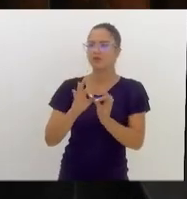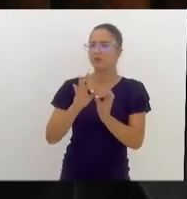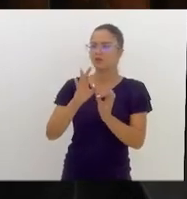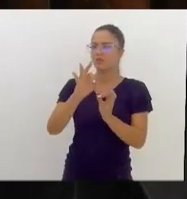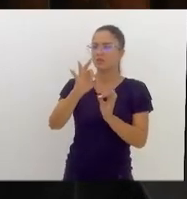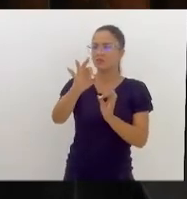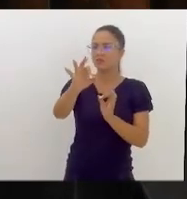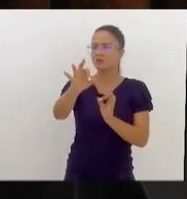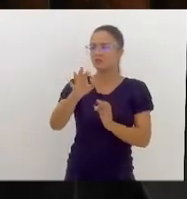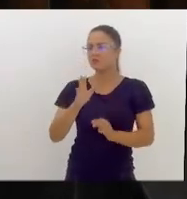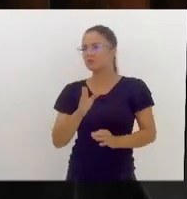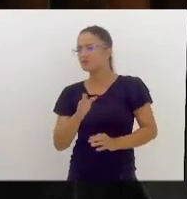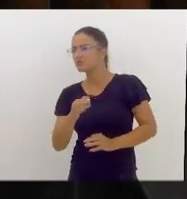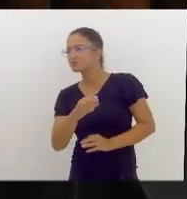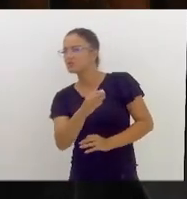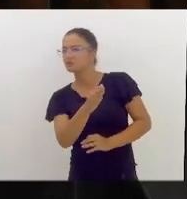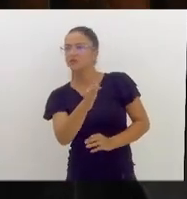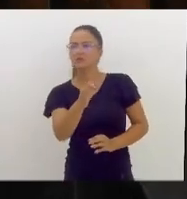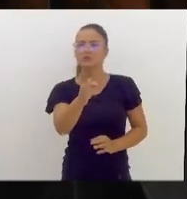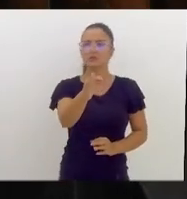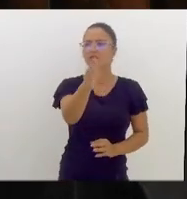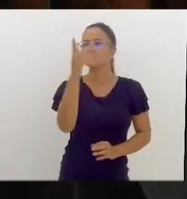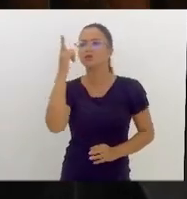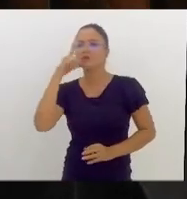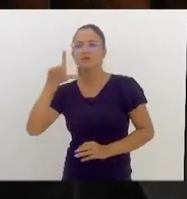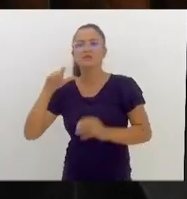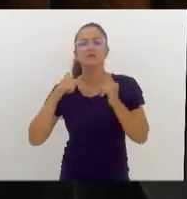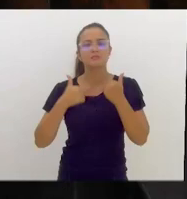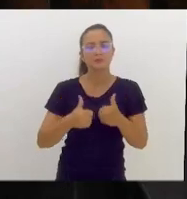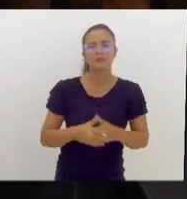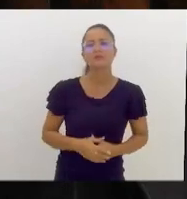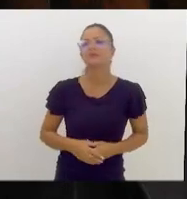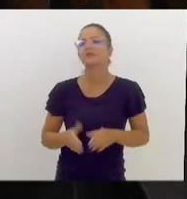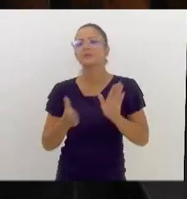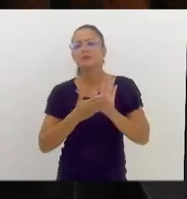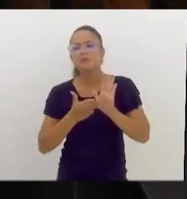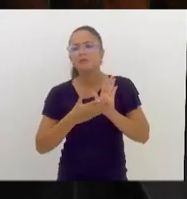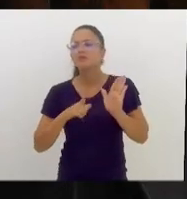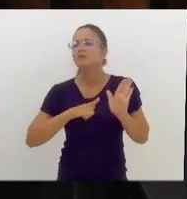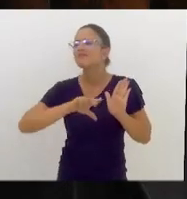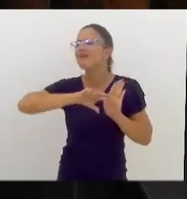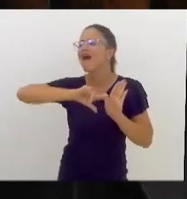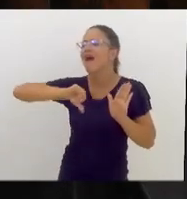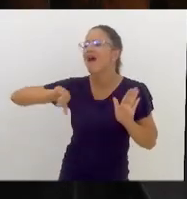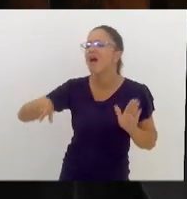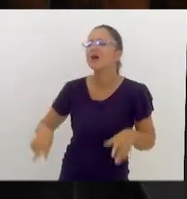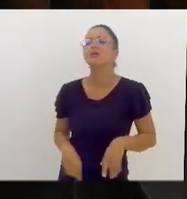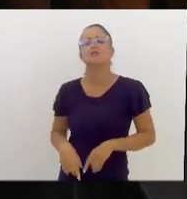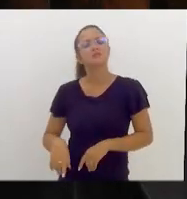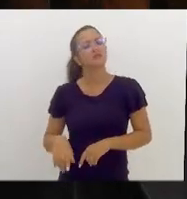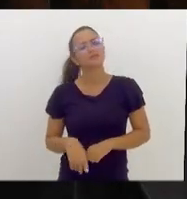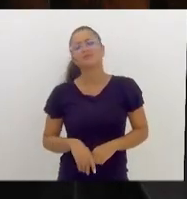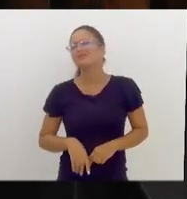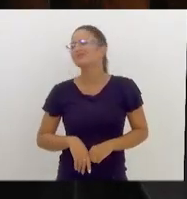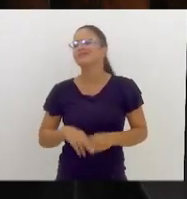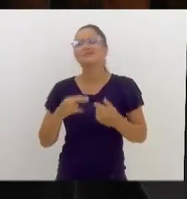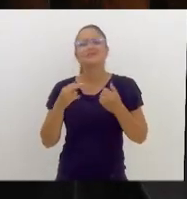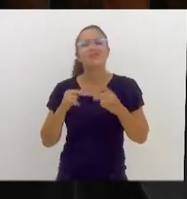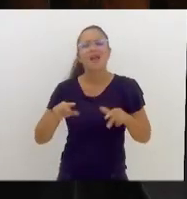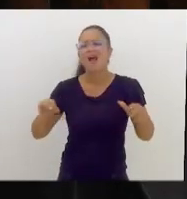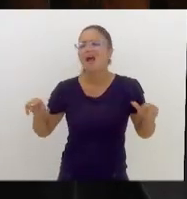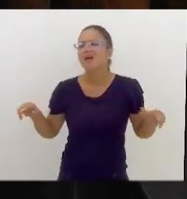longitudinalmente toda a extensão das composições, enfim, uma série de propostas para a volta do batalhão ferroviário, enfim, uma